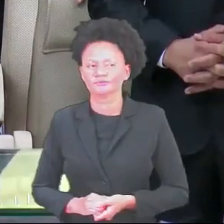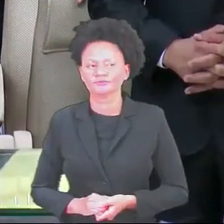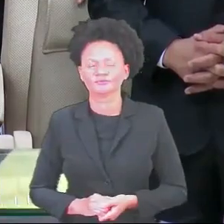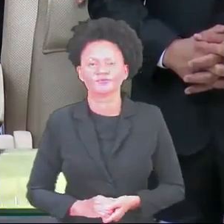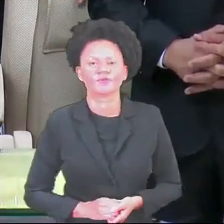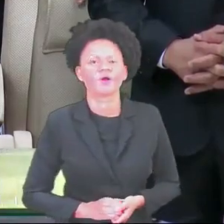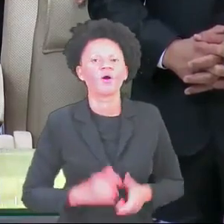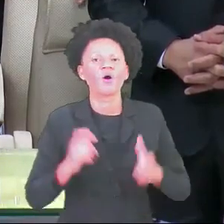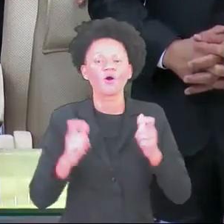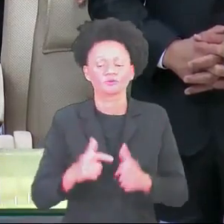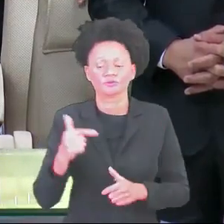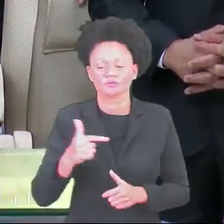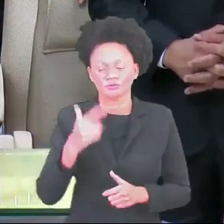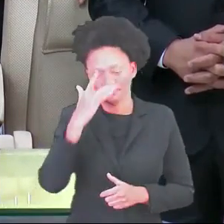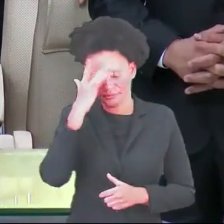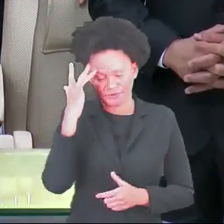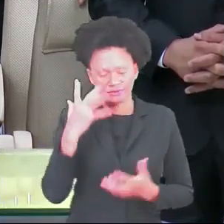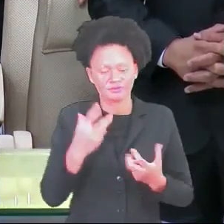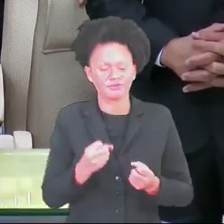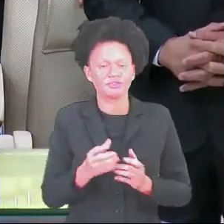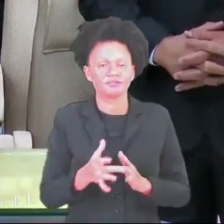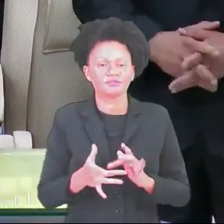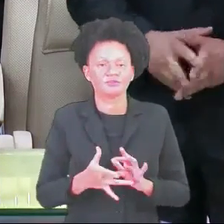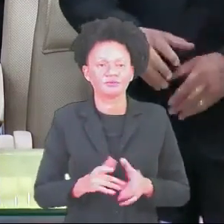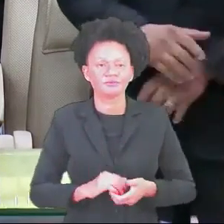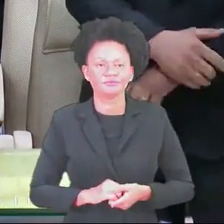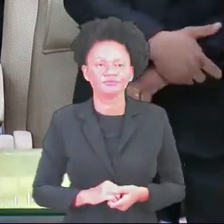Onde está a segunda pessoa?